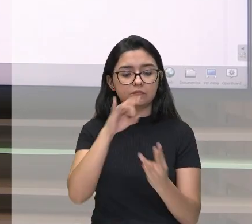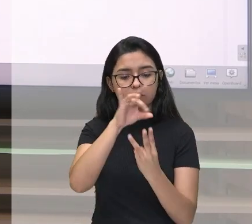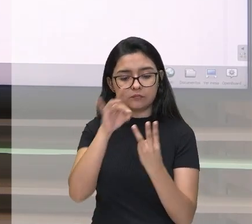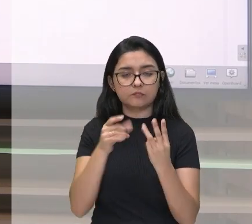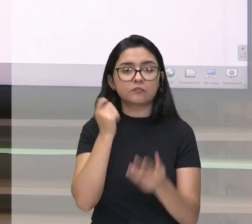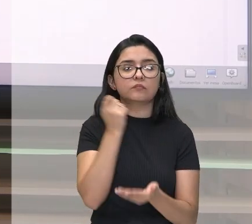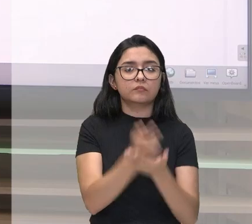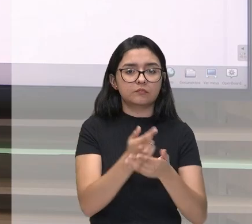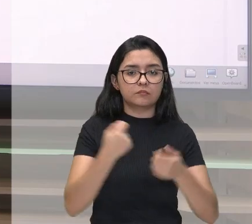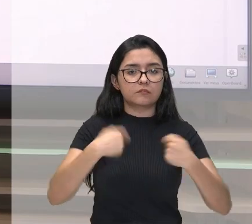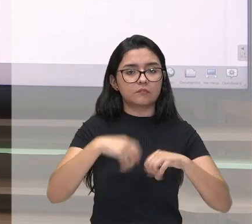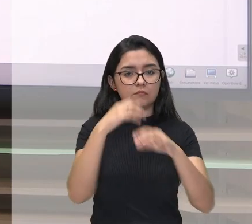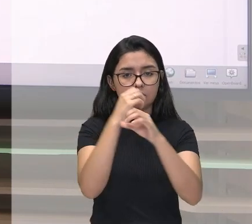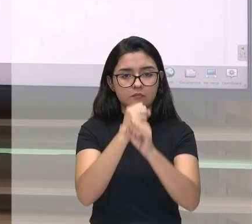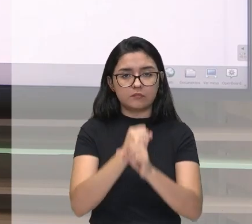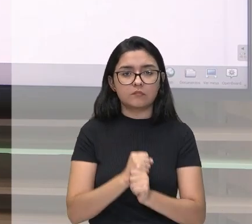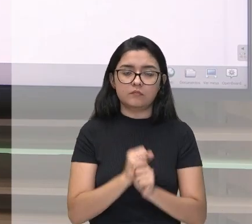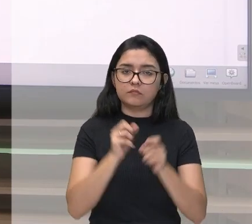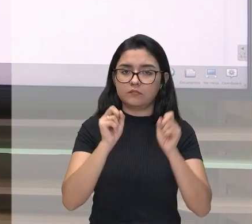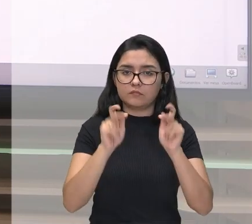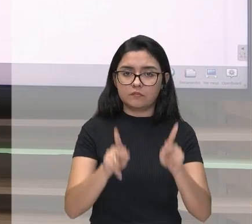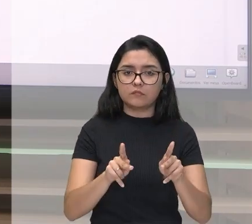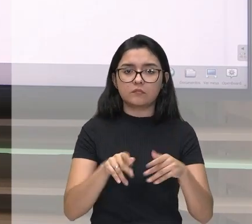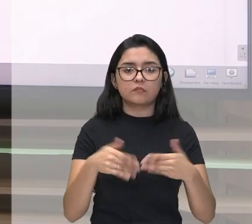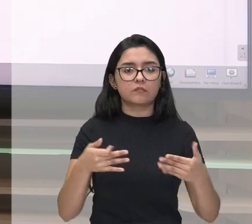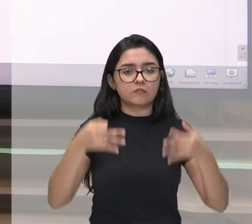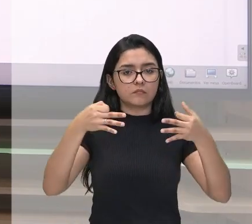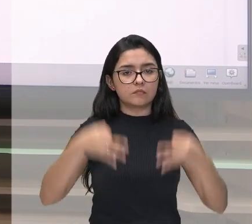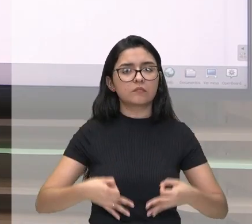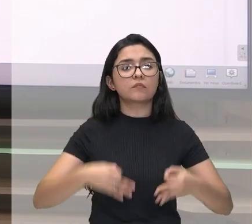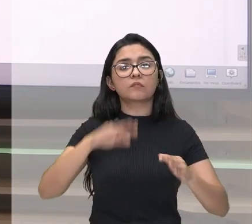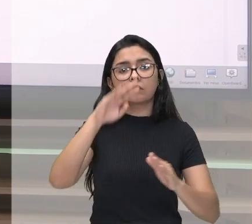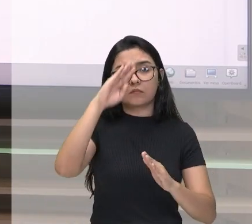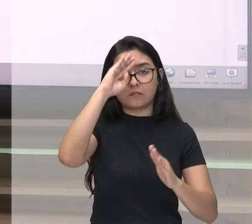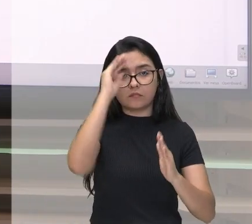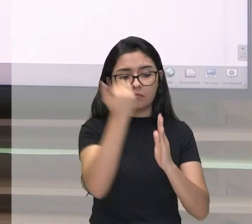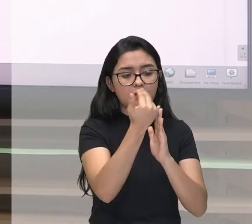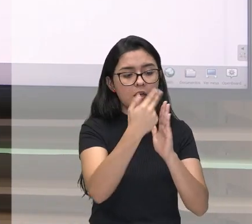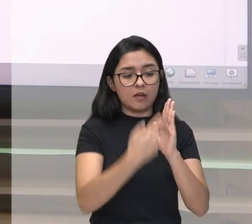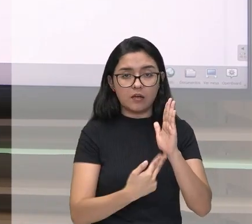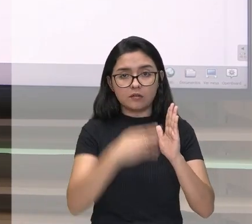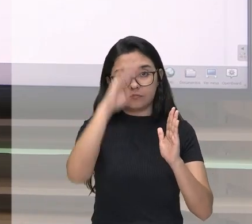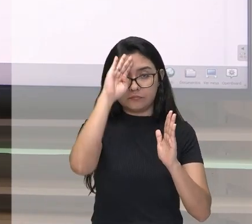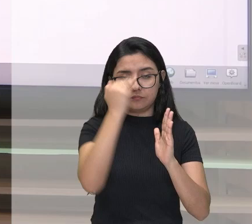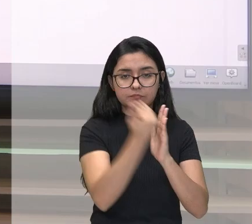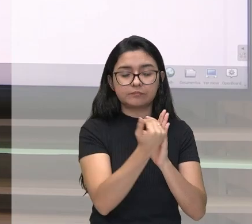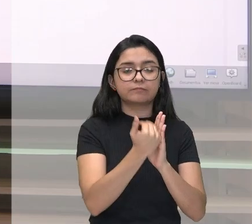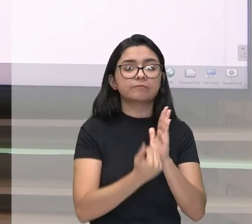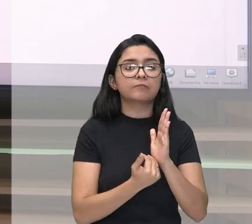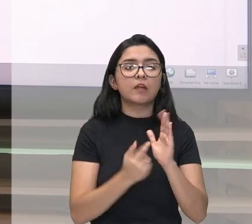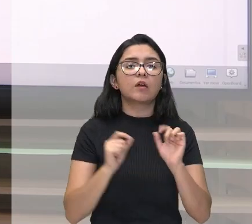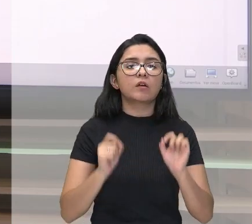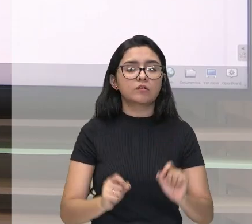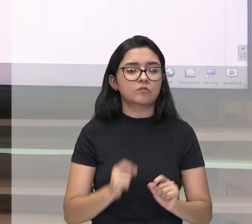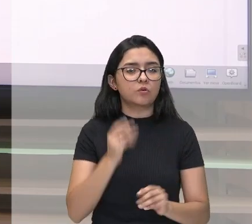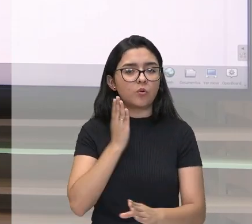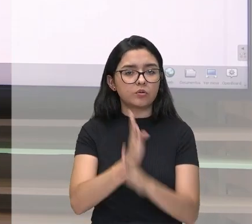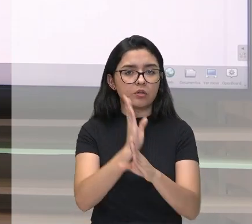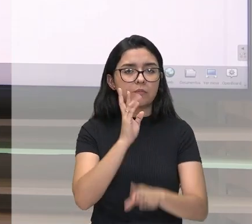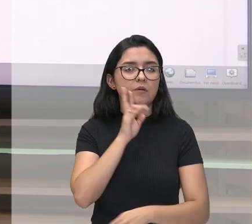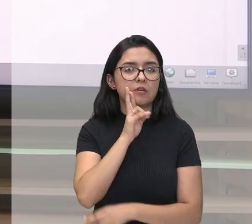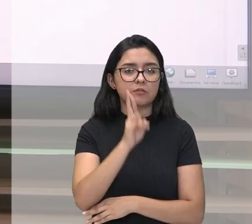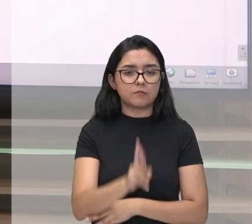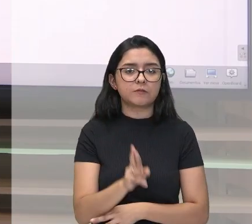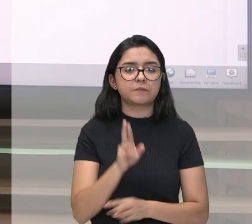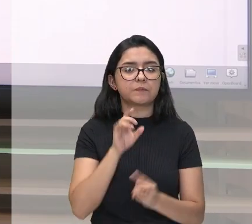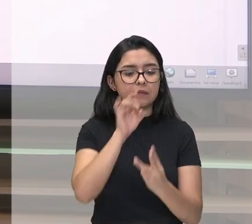resolver a expressão numérica, certo? Obedecendo as regras de resolução, nós chegamos então na resposta que cada